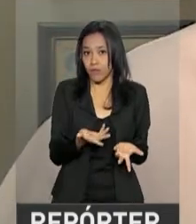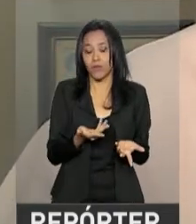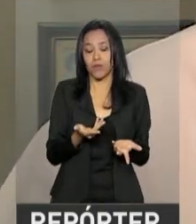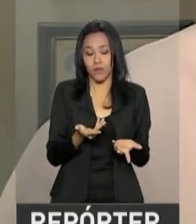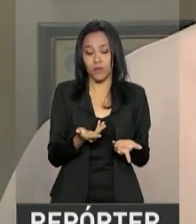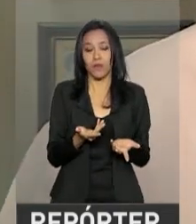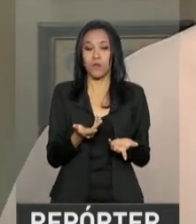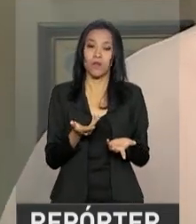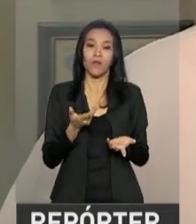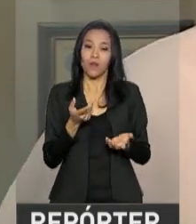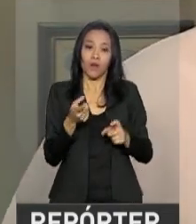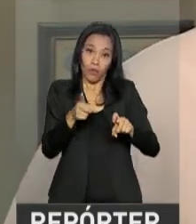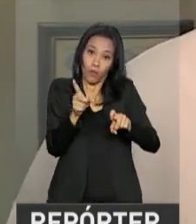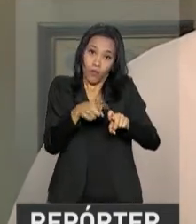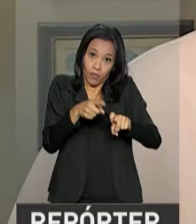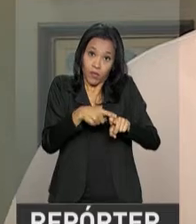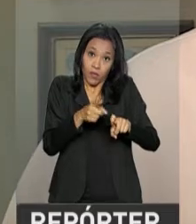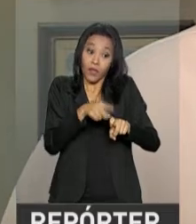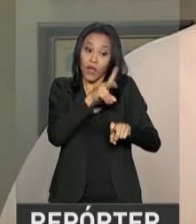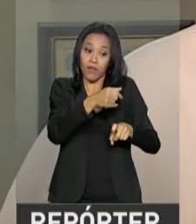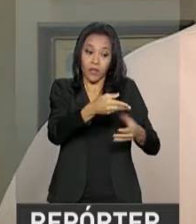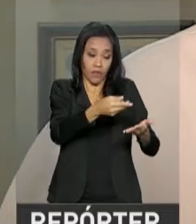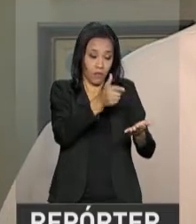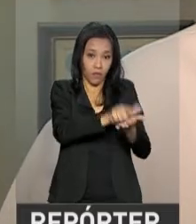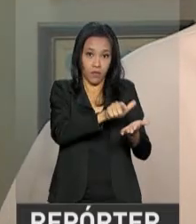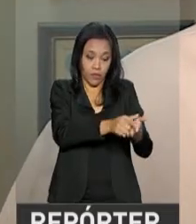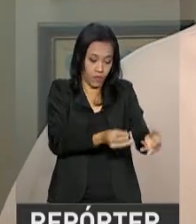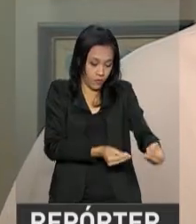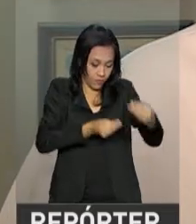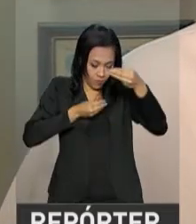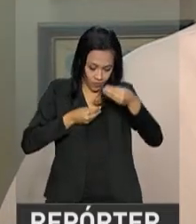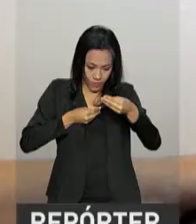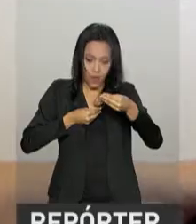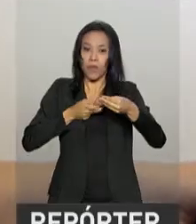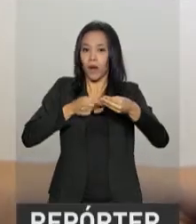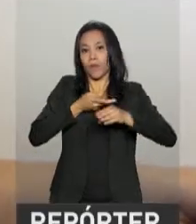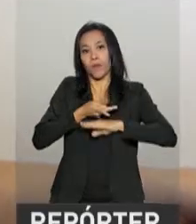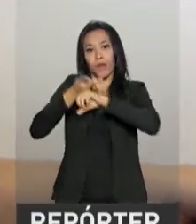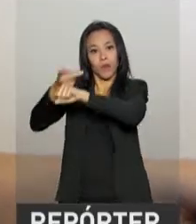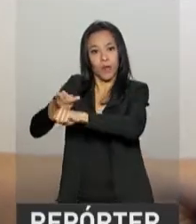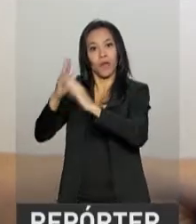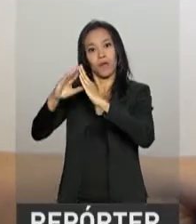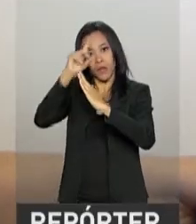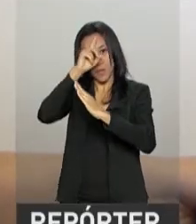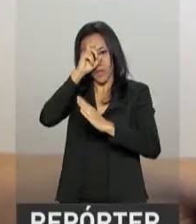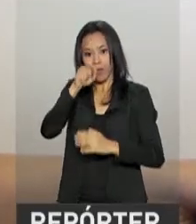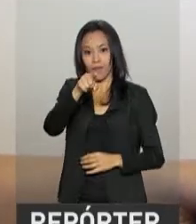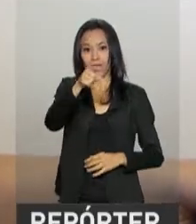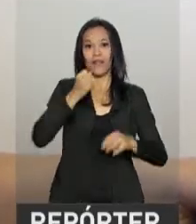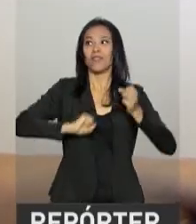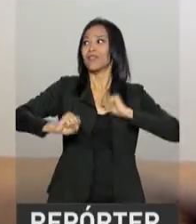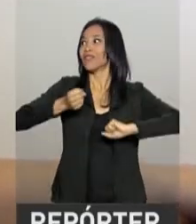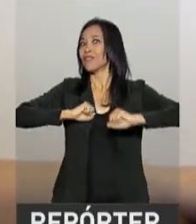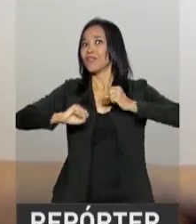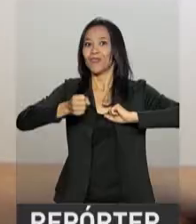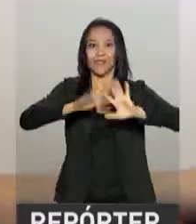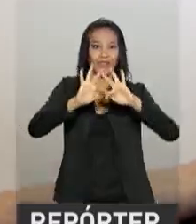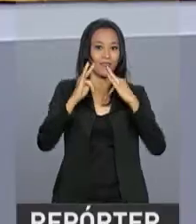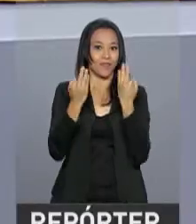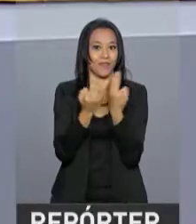com o ginecologista ele vai dar encaminhamento para a hospital estamos ansiosos a família